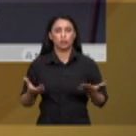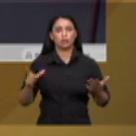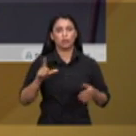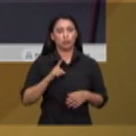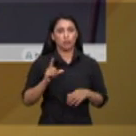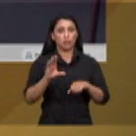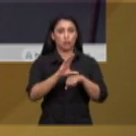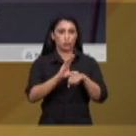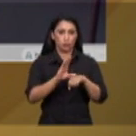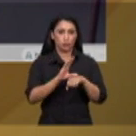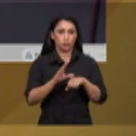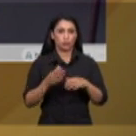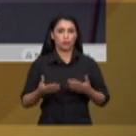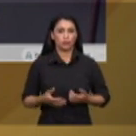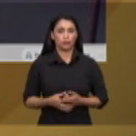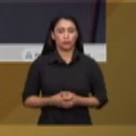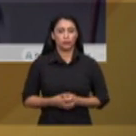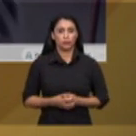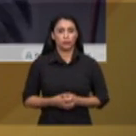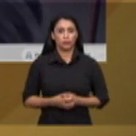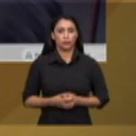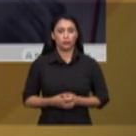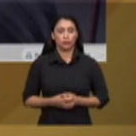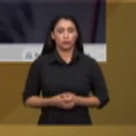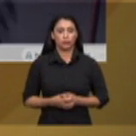da Constituição. Inclusive,